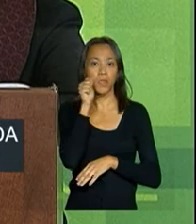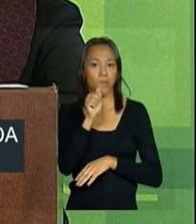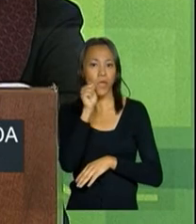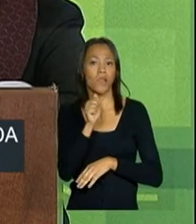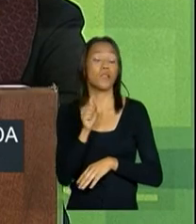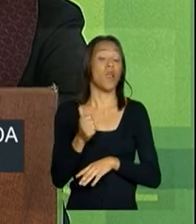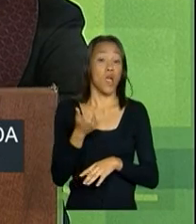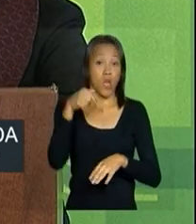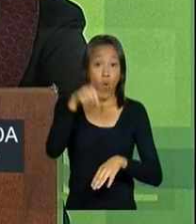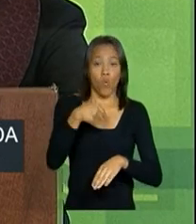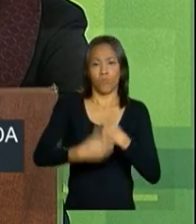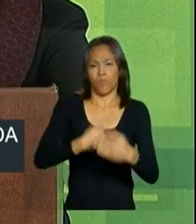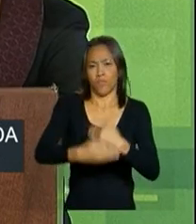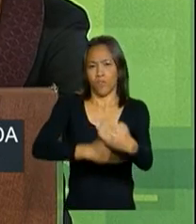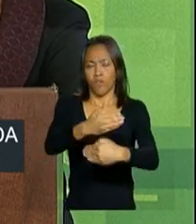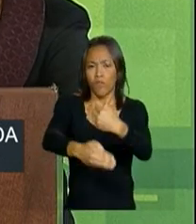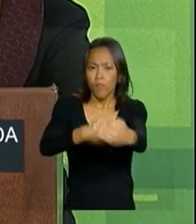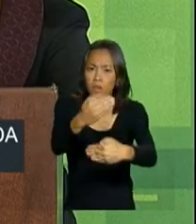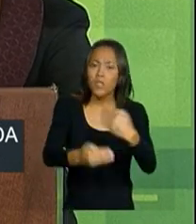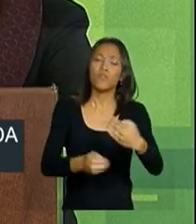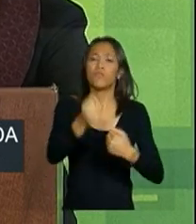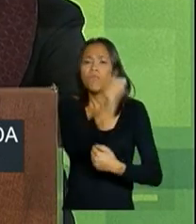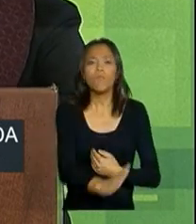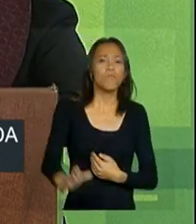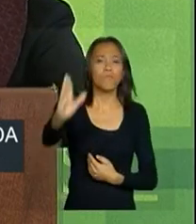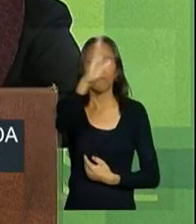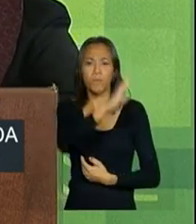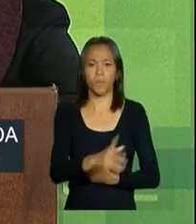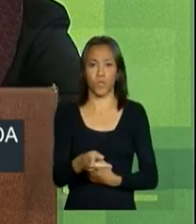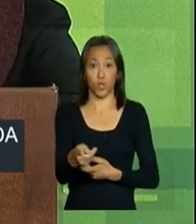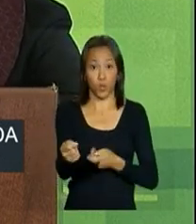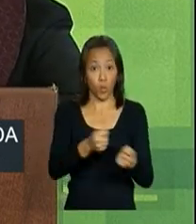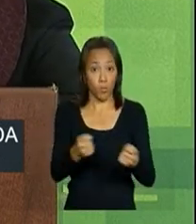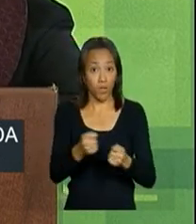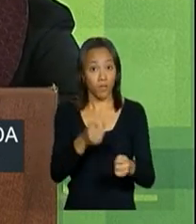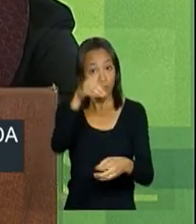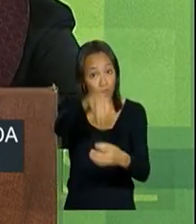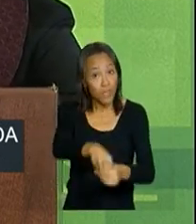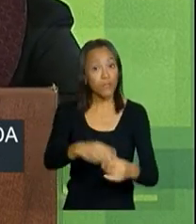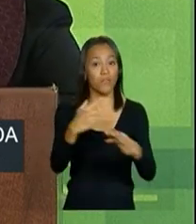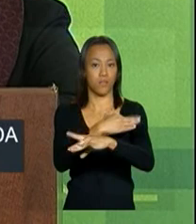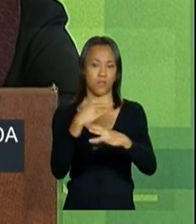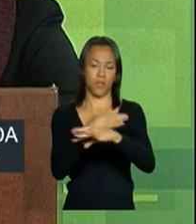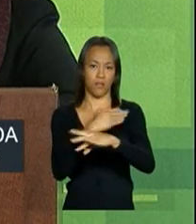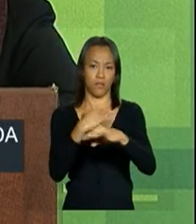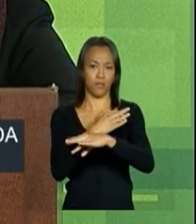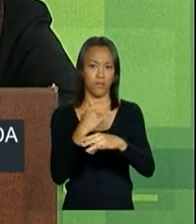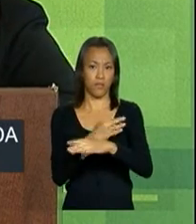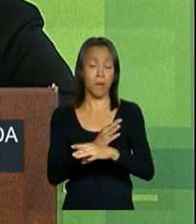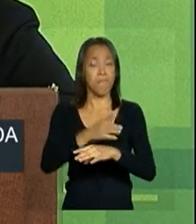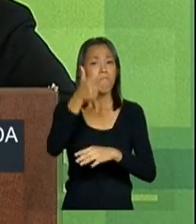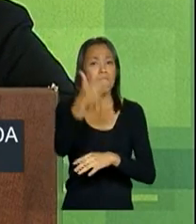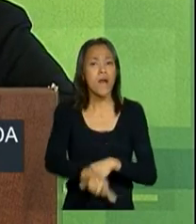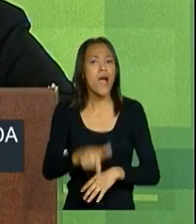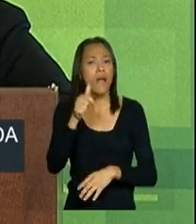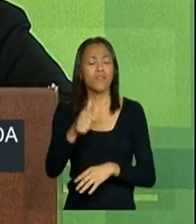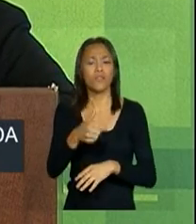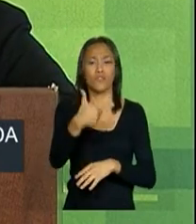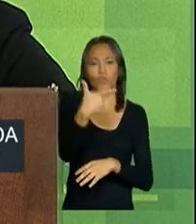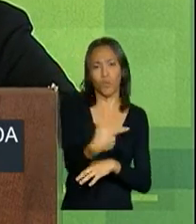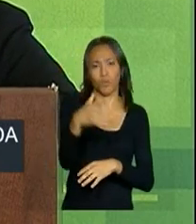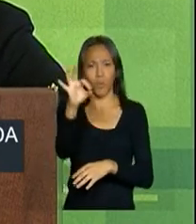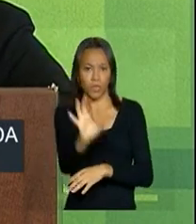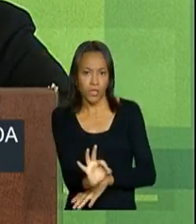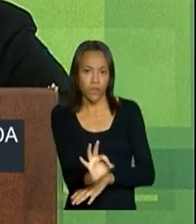desenvolvimento construiu uma economia Nacional dominada pelas atividades urbanas que concentram mais de dois por cento